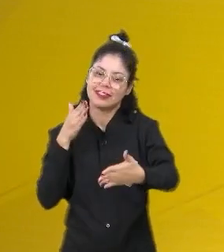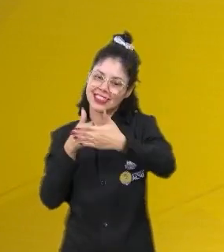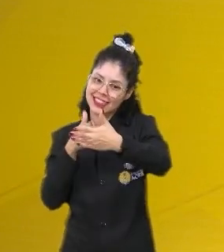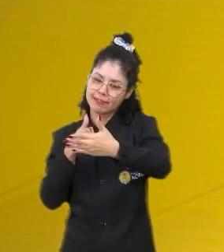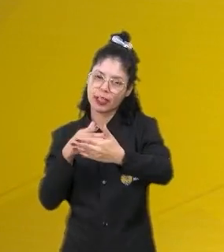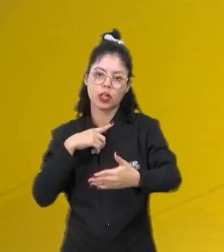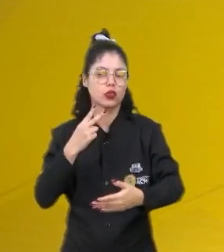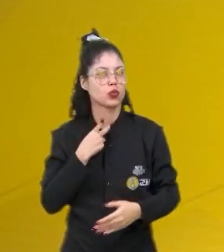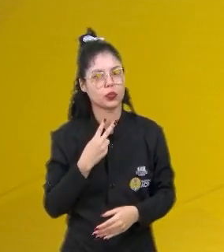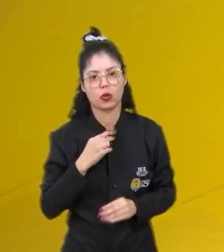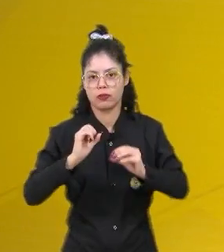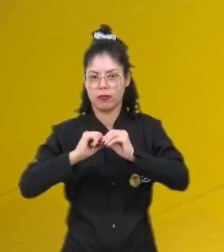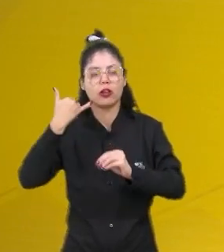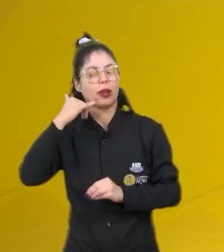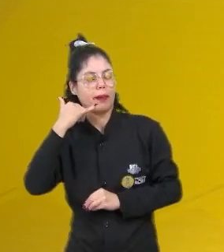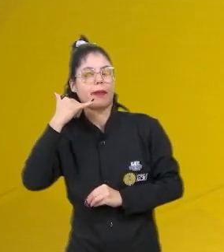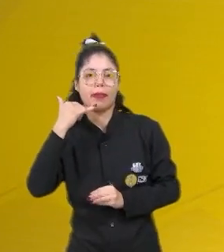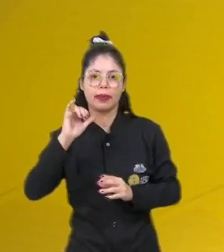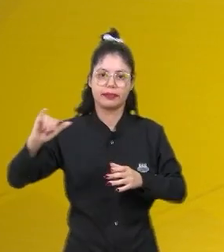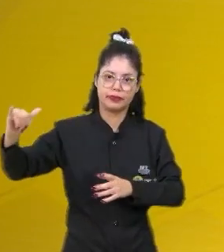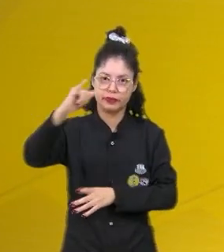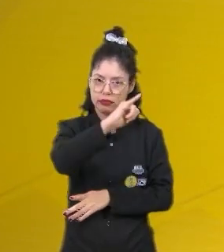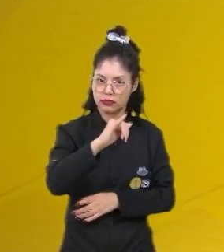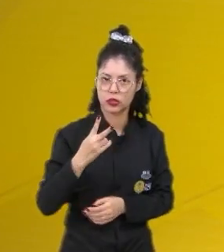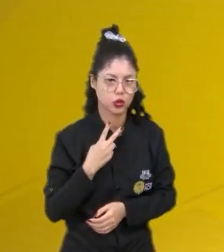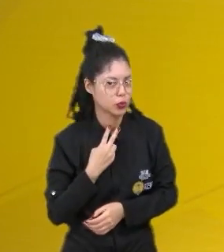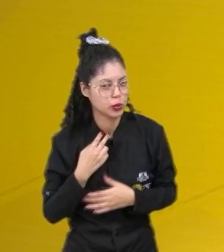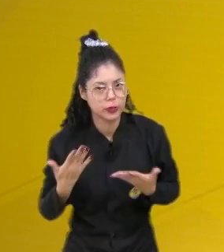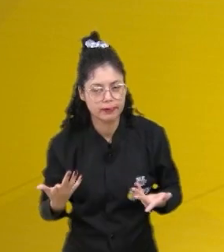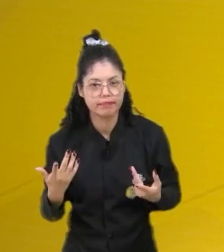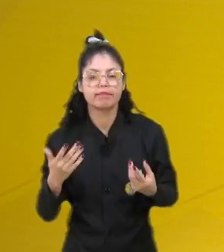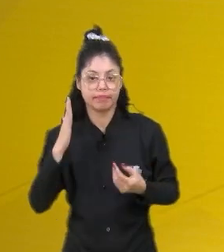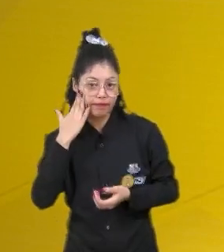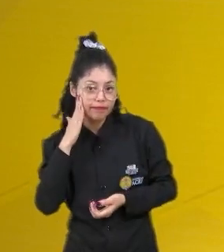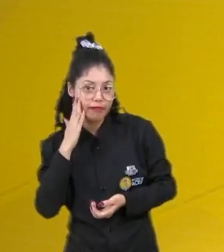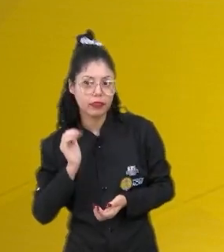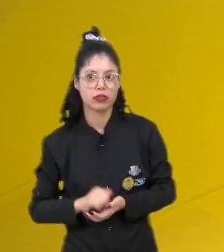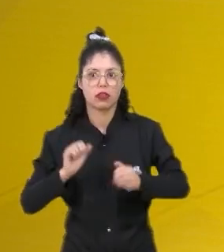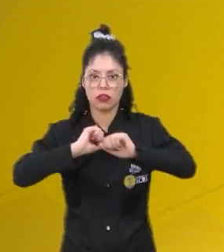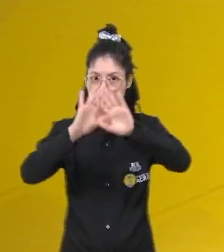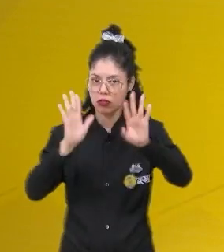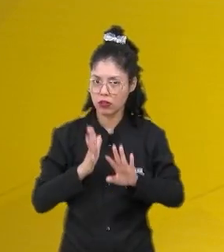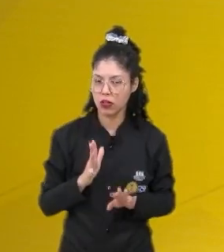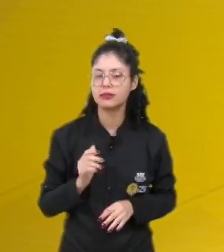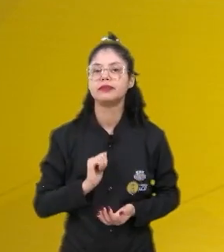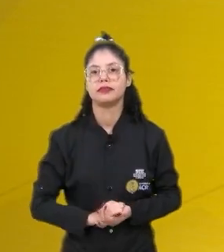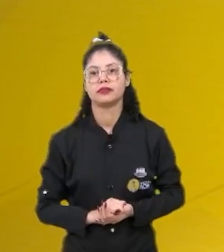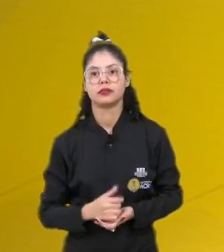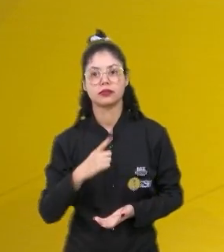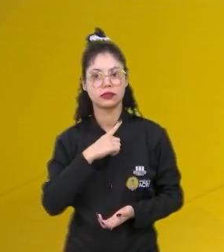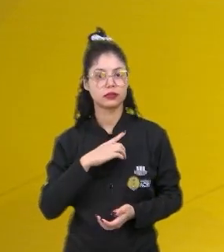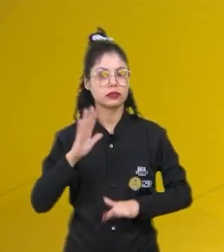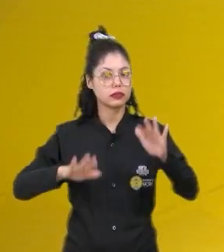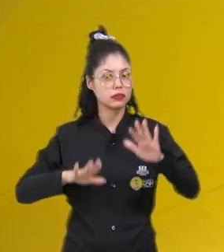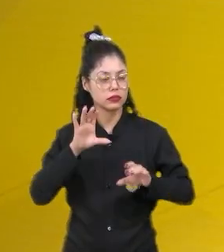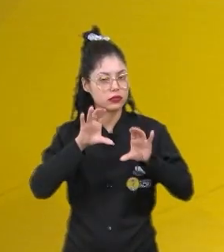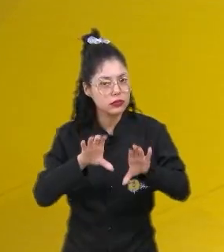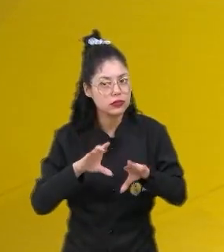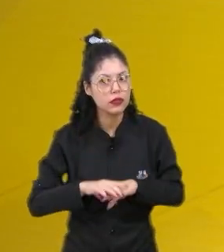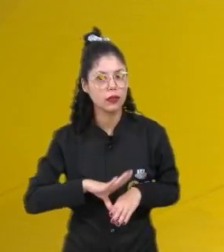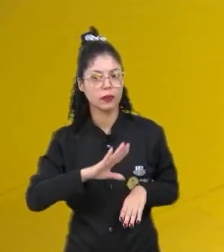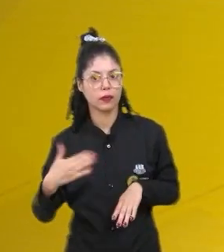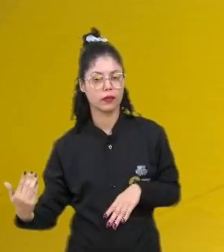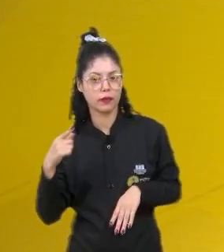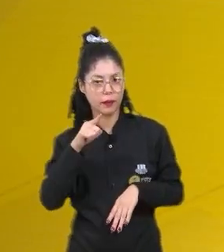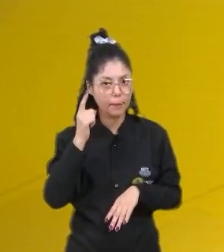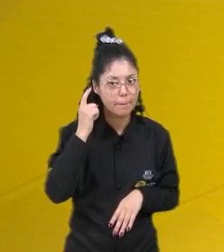Já pensaram nisso? Alguém estava lhe chamando, alguém falando com você com fone de ouvido? Já aconteceu com você? Comigo já. Então, assim, quando